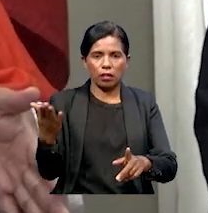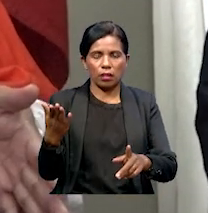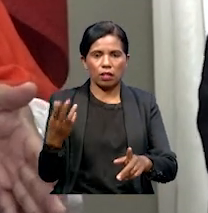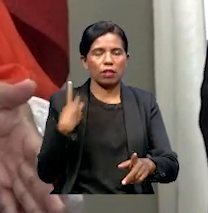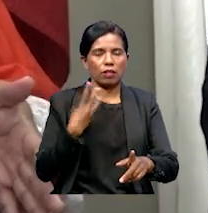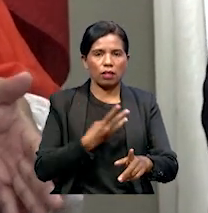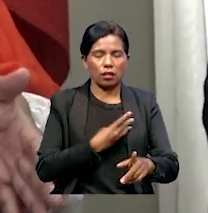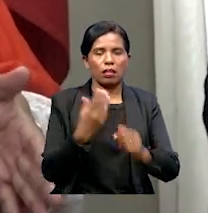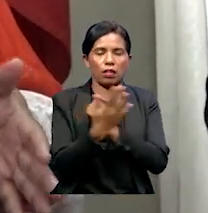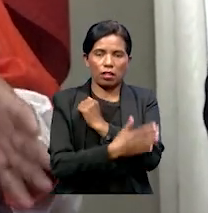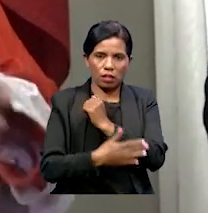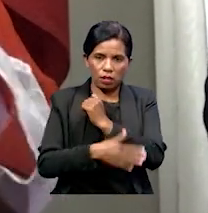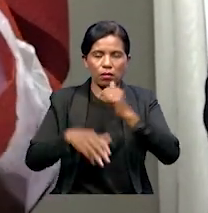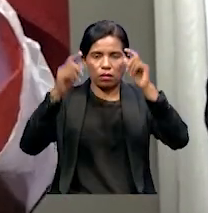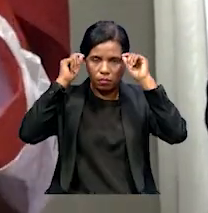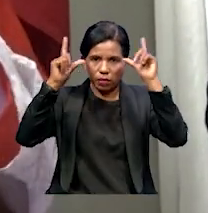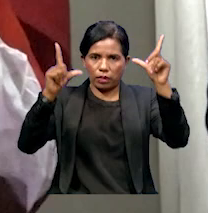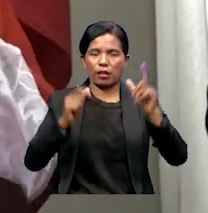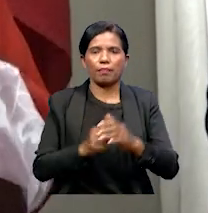ni raido dan Timor Leste ni. Edo ni,